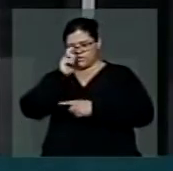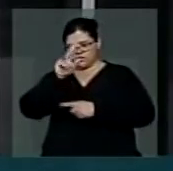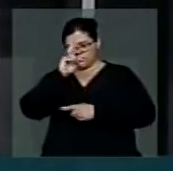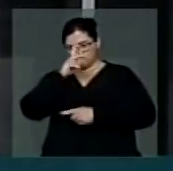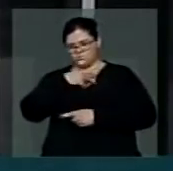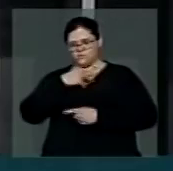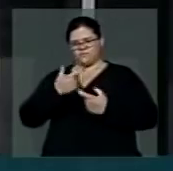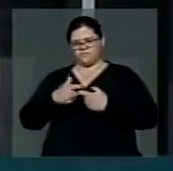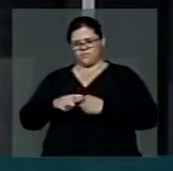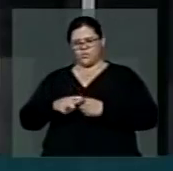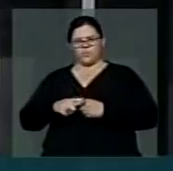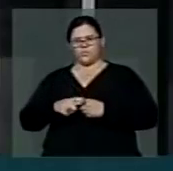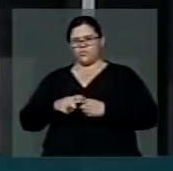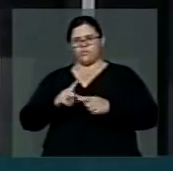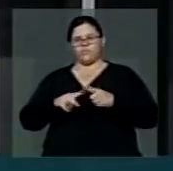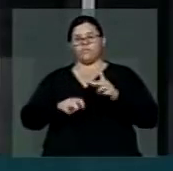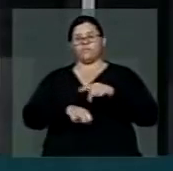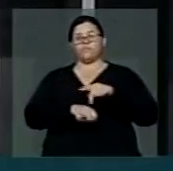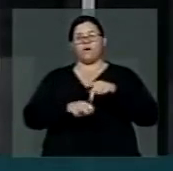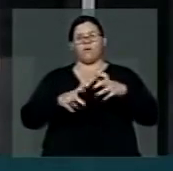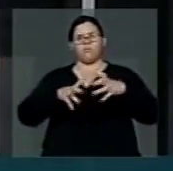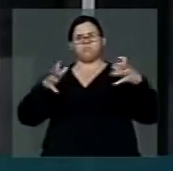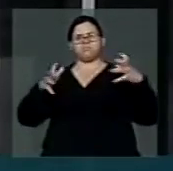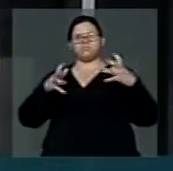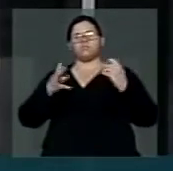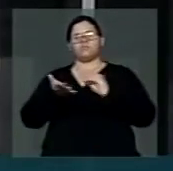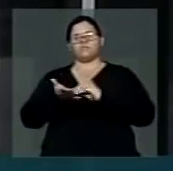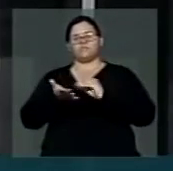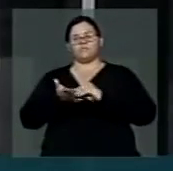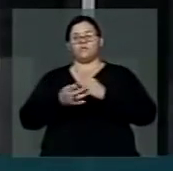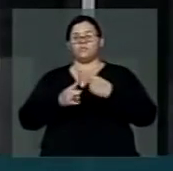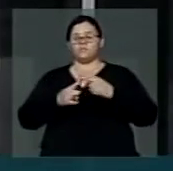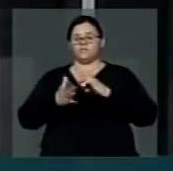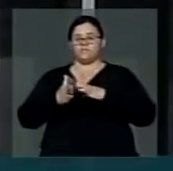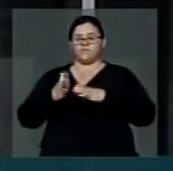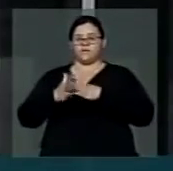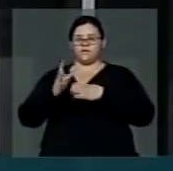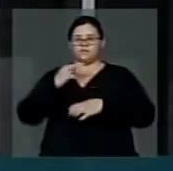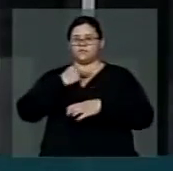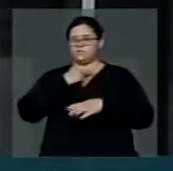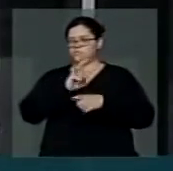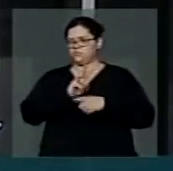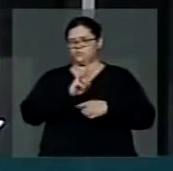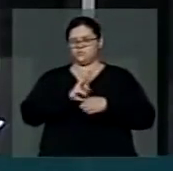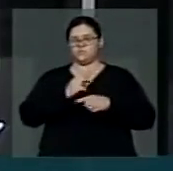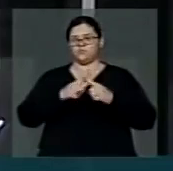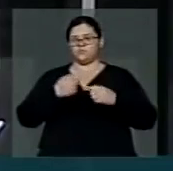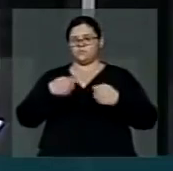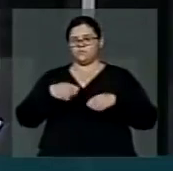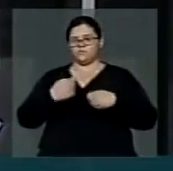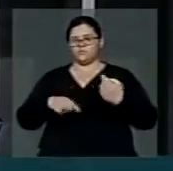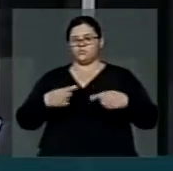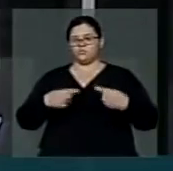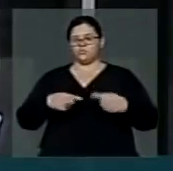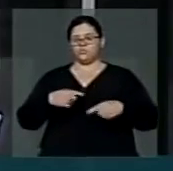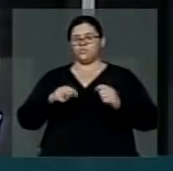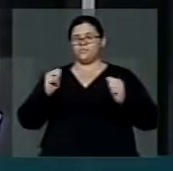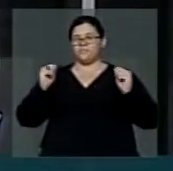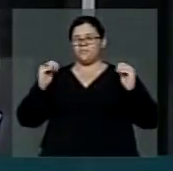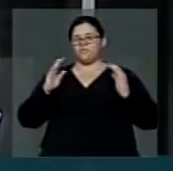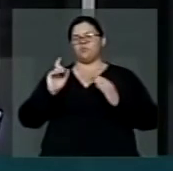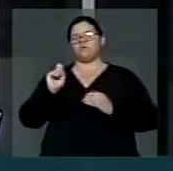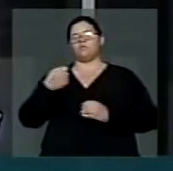interesses menores, interesses de corporações. É preciso discutir mais o Brasil na